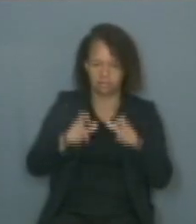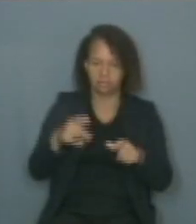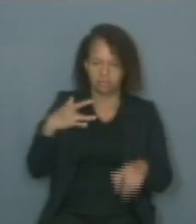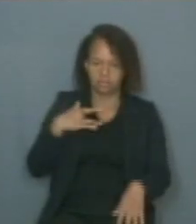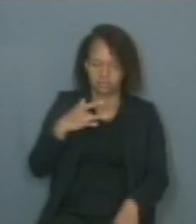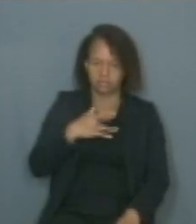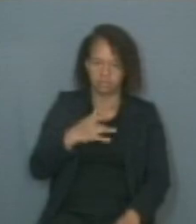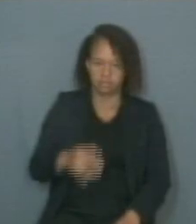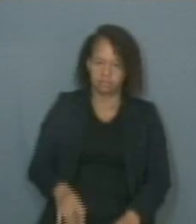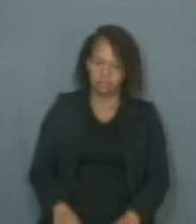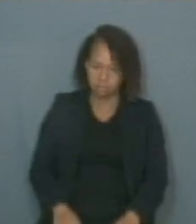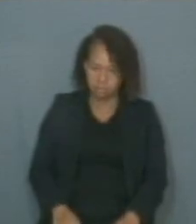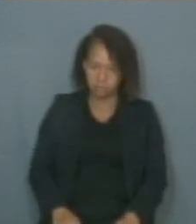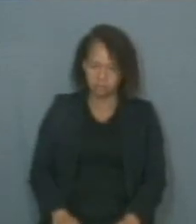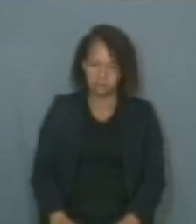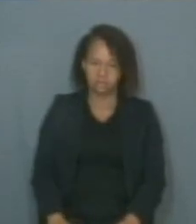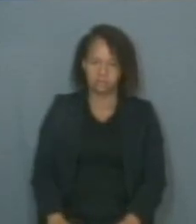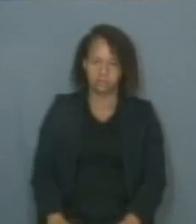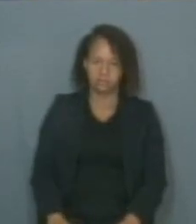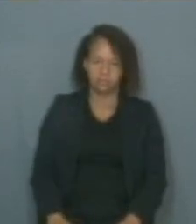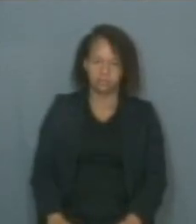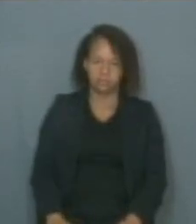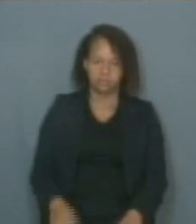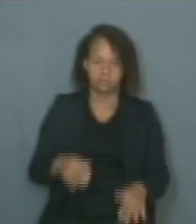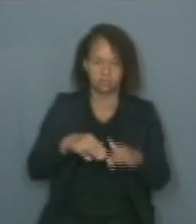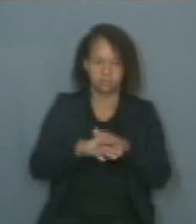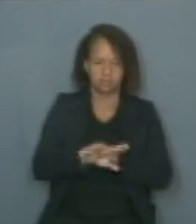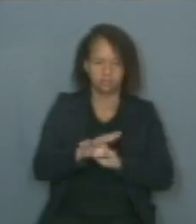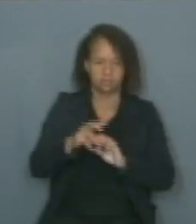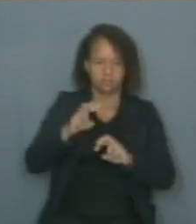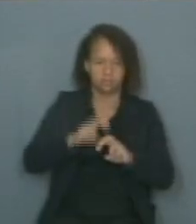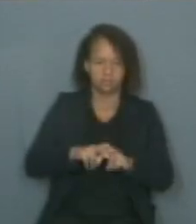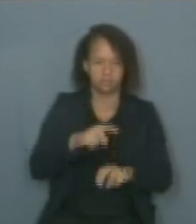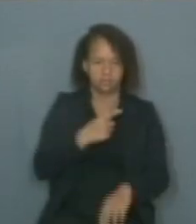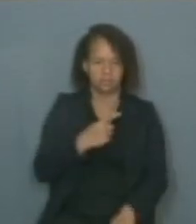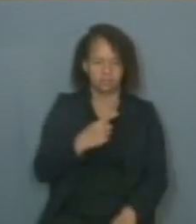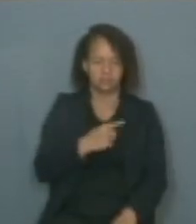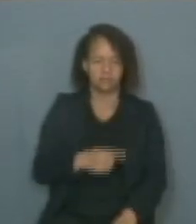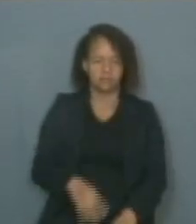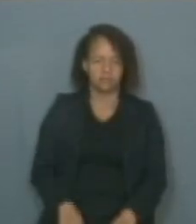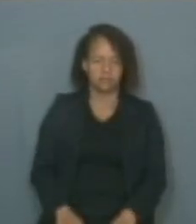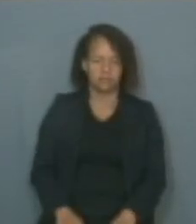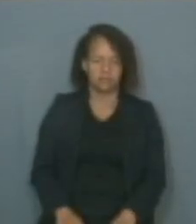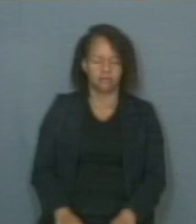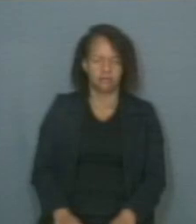saúde. Isso é jeito de armazenar cadeira?